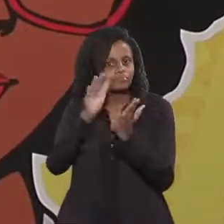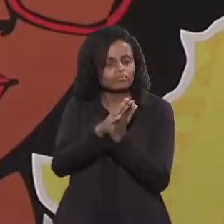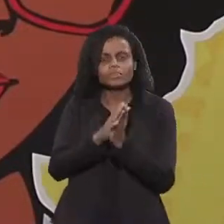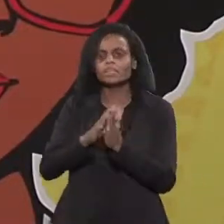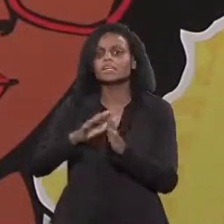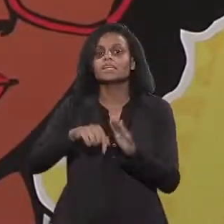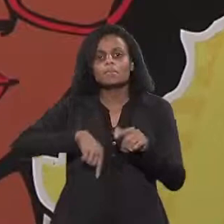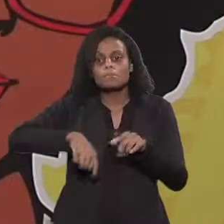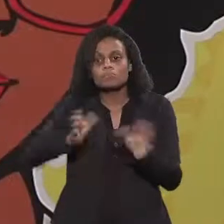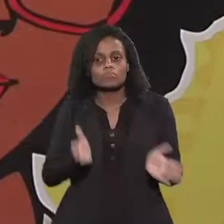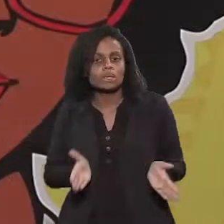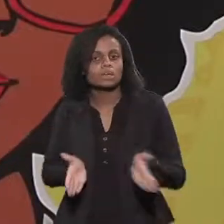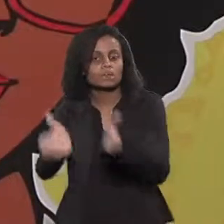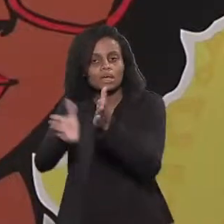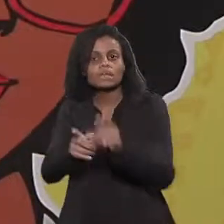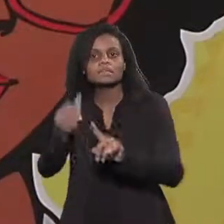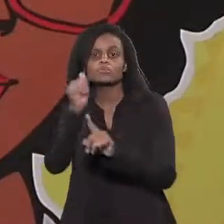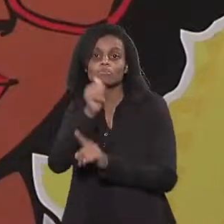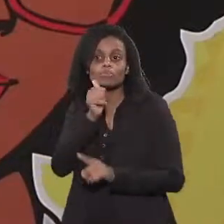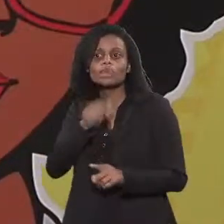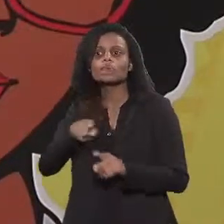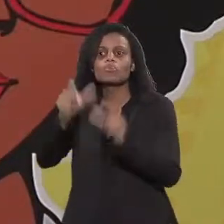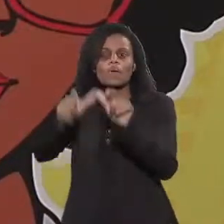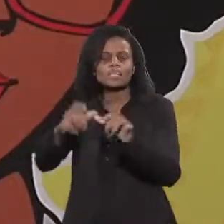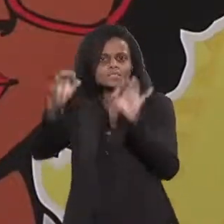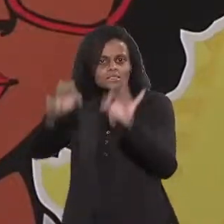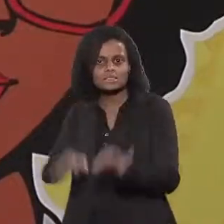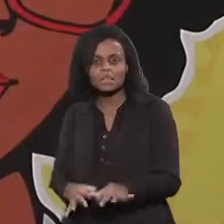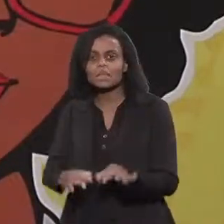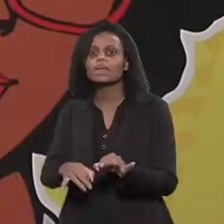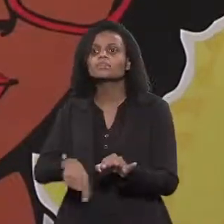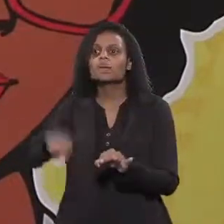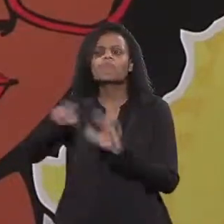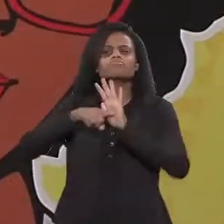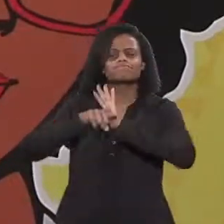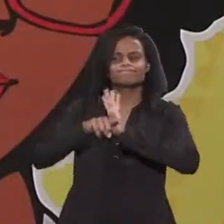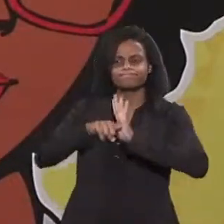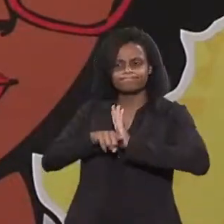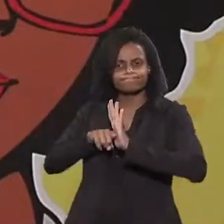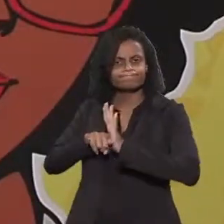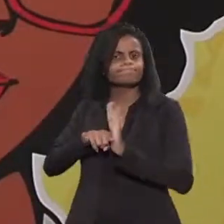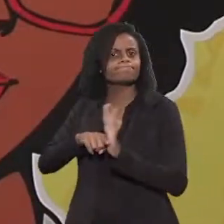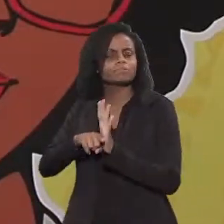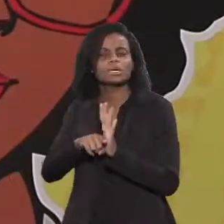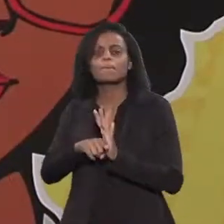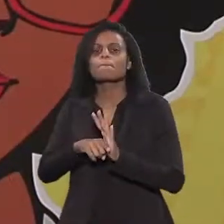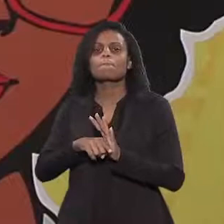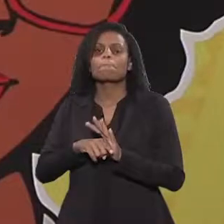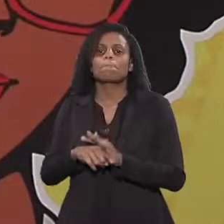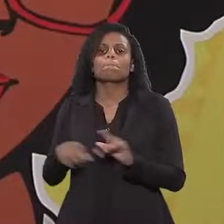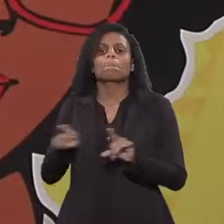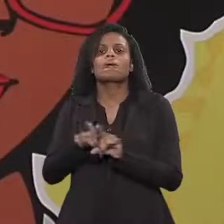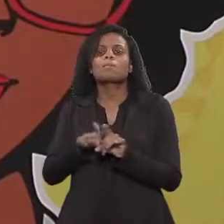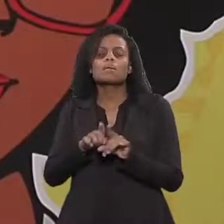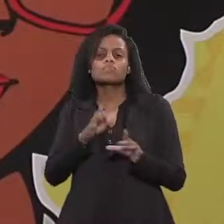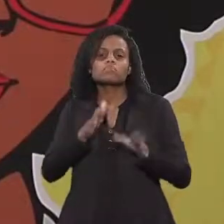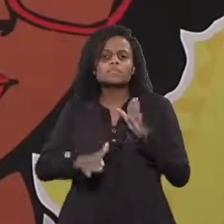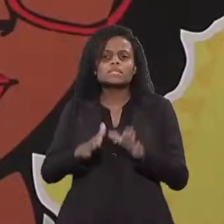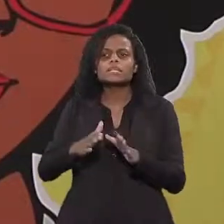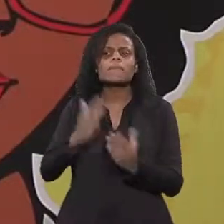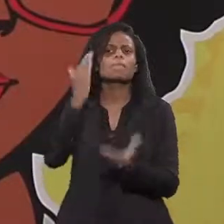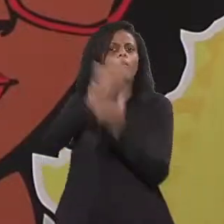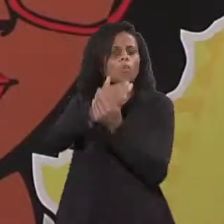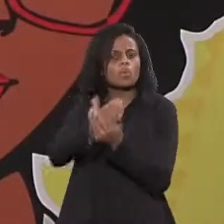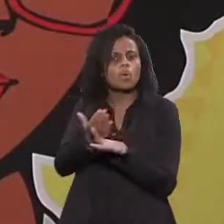e encaminhar aquela mulher vítima de violência para onde ela precisa ser encaminhada, para uma perícia, para um processo